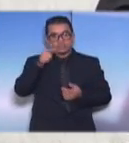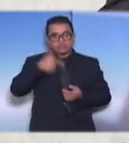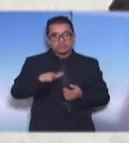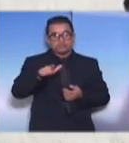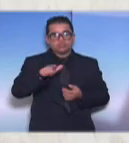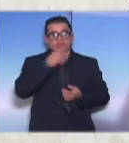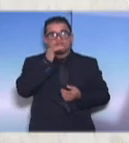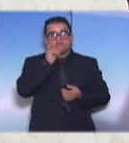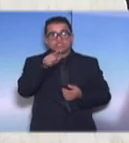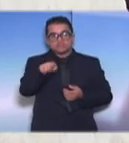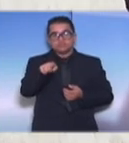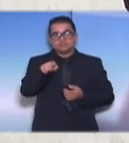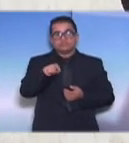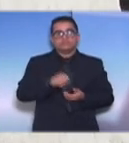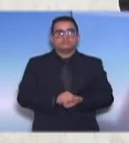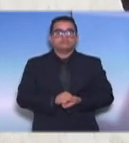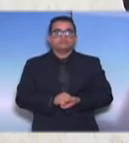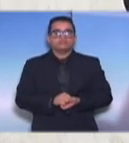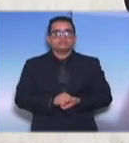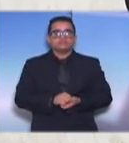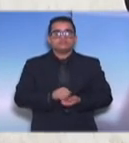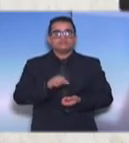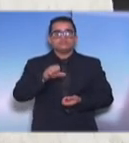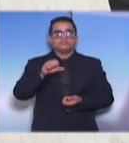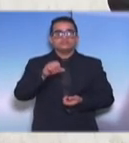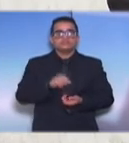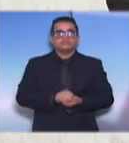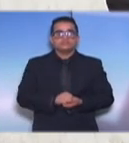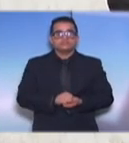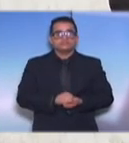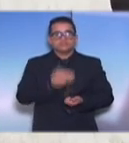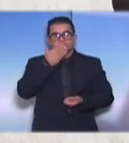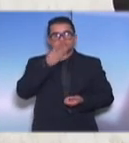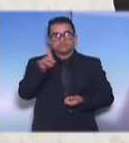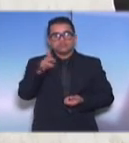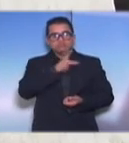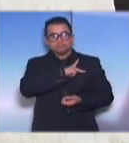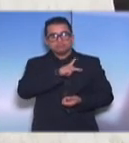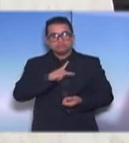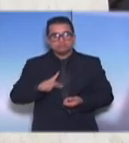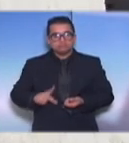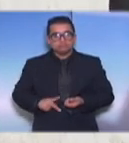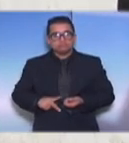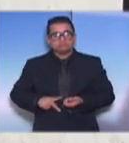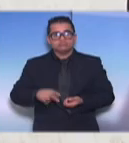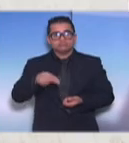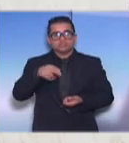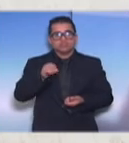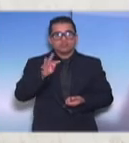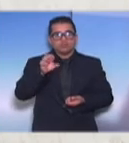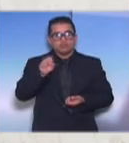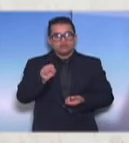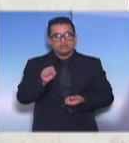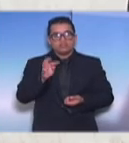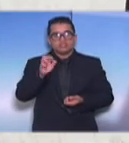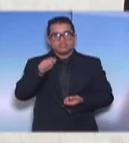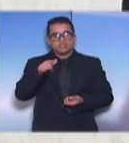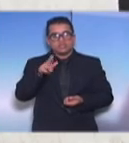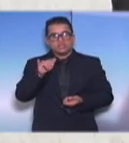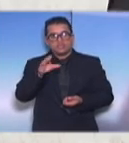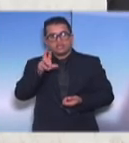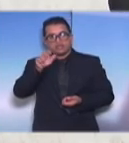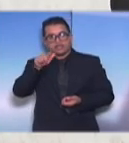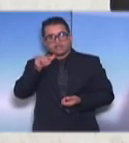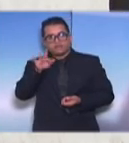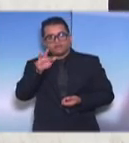falar diretamente com ele. Está aqui. Senhor ouvidor, aliás, eu vou pedir, senhor presidente, que as notas taquigráficas, por gentileza, sejam encaminhadas para ele.